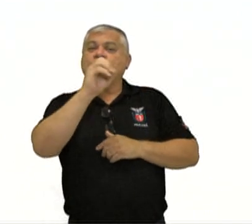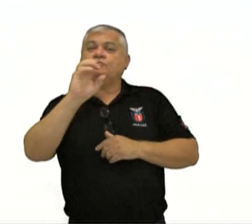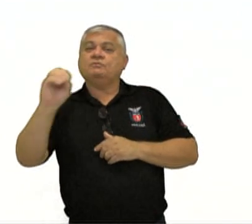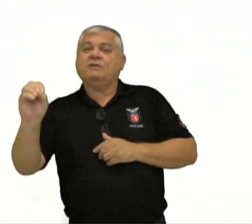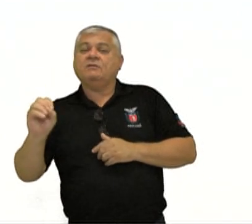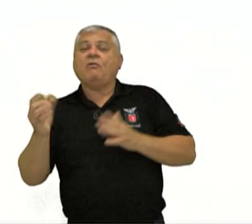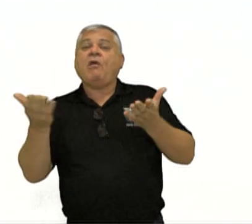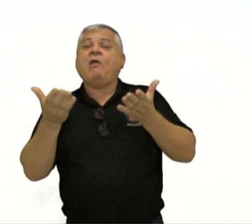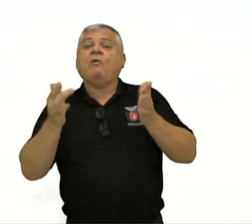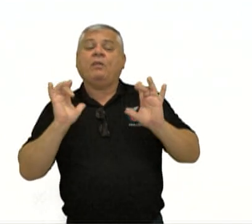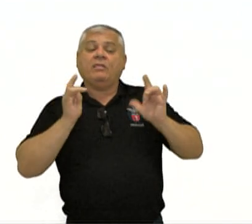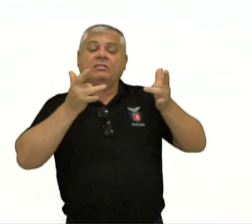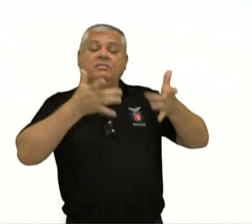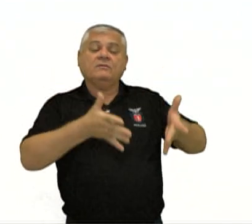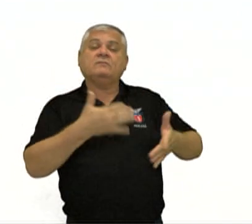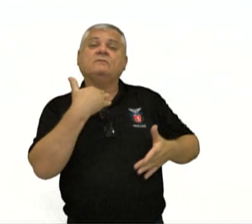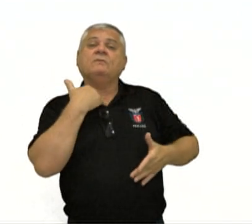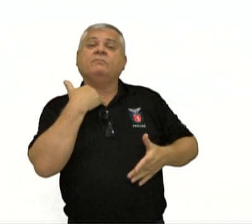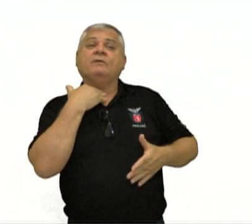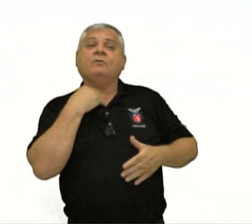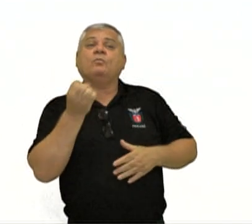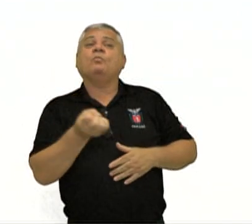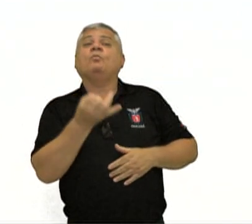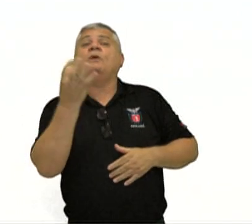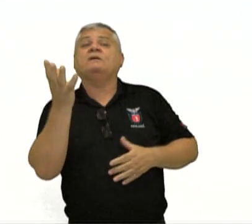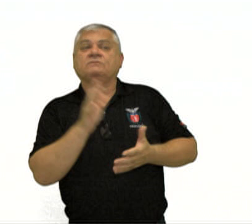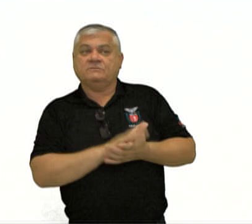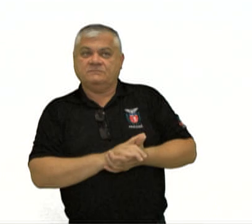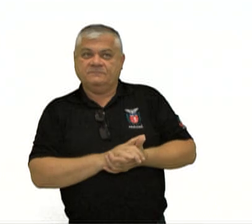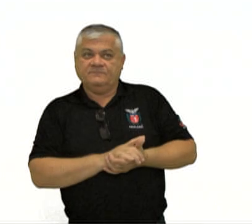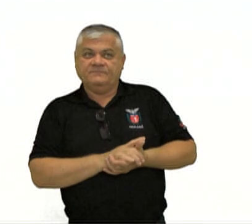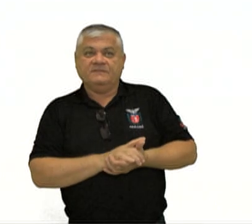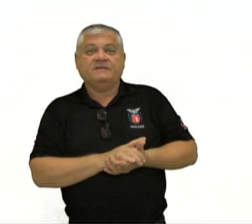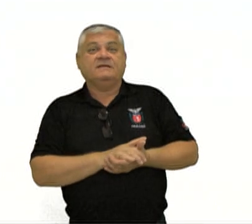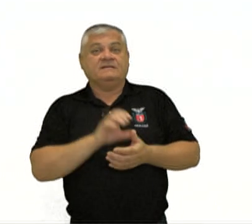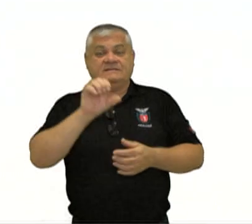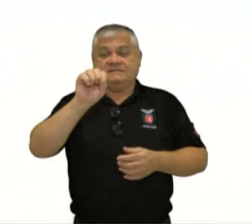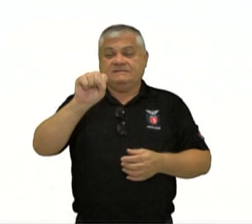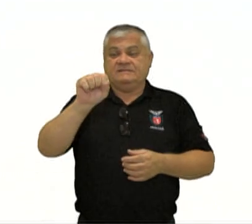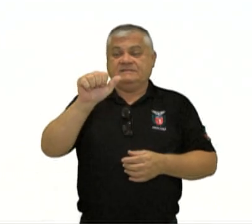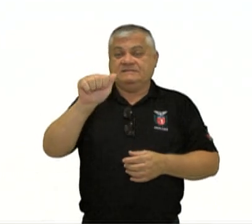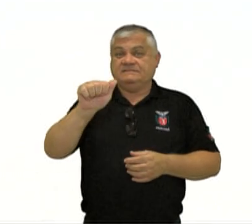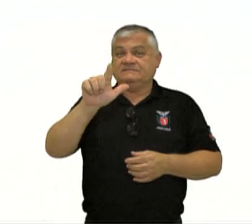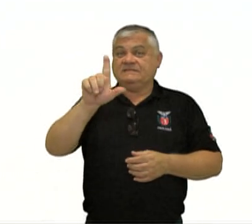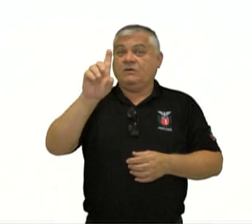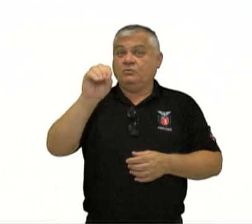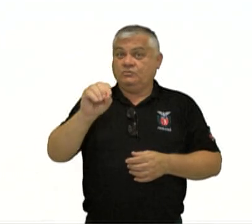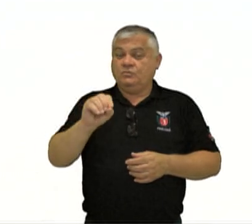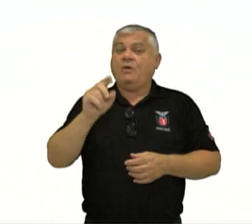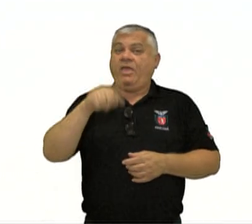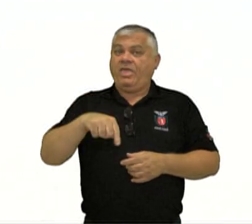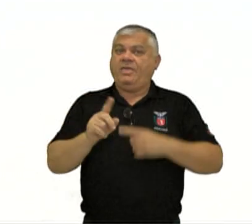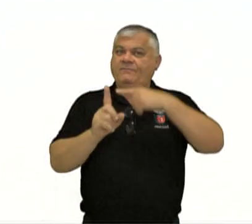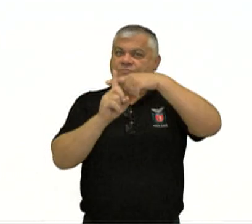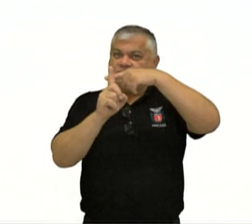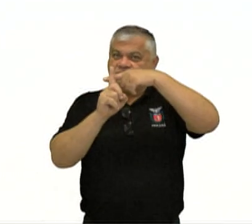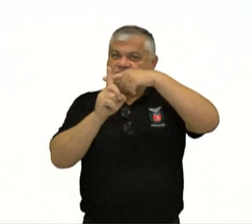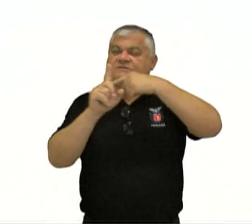seu saldo após essa movimentação? Lembre-se aqui, saldo quer dizer que tinha esse dinheiro na